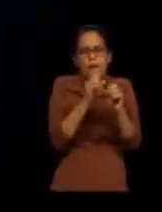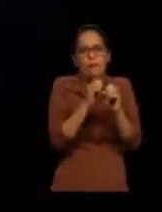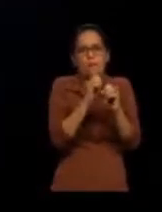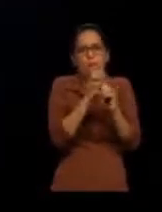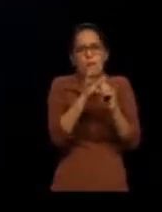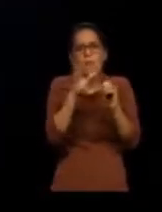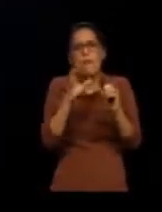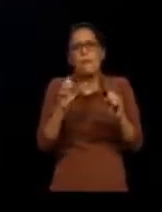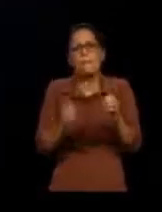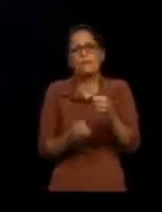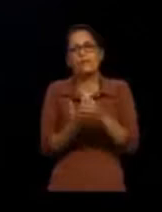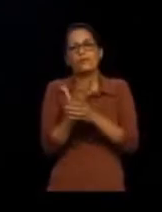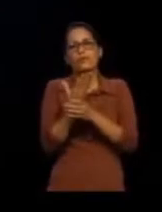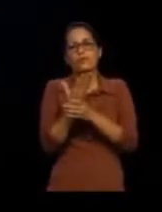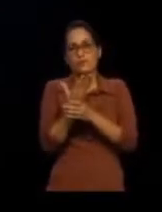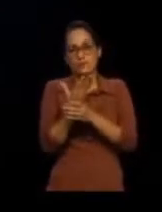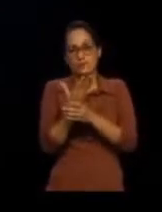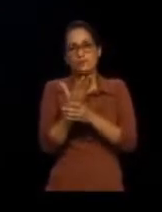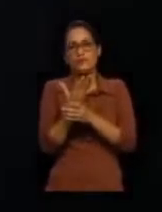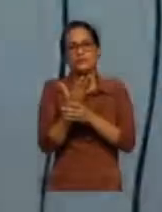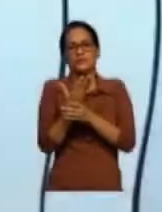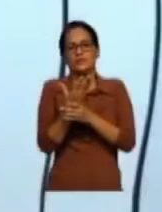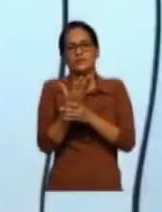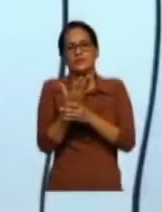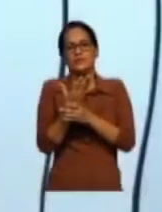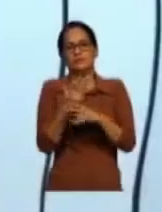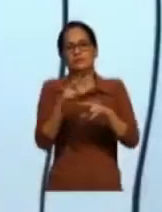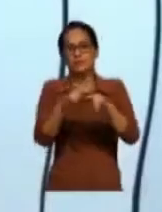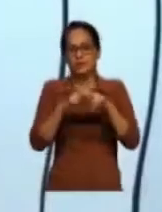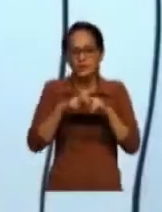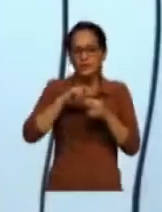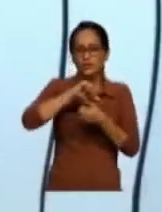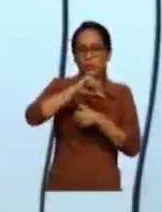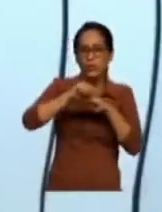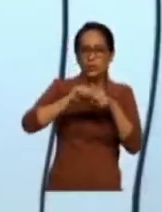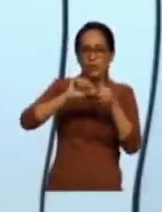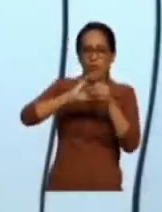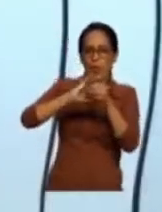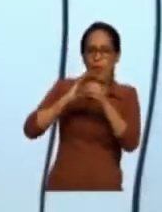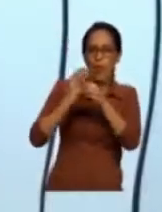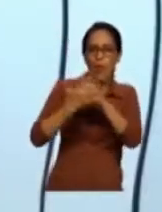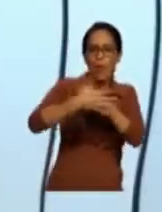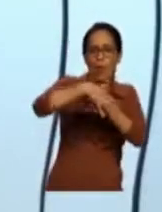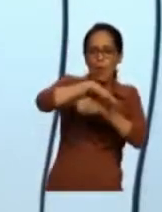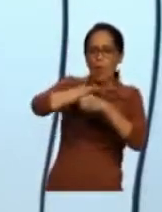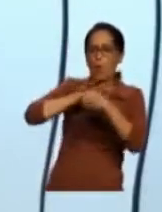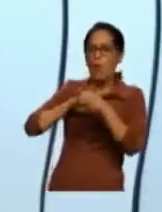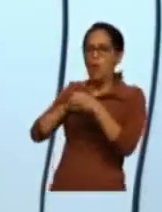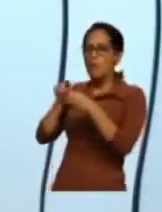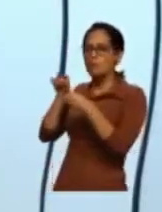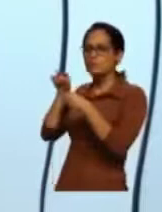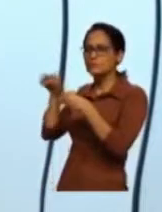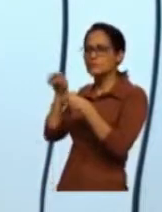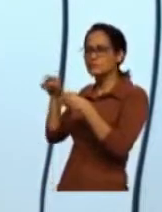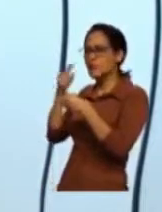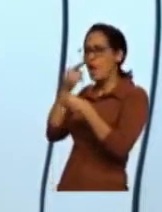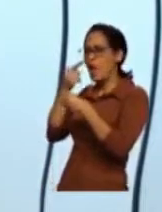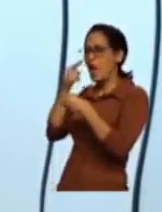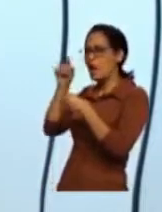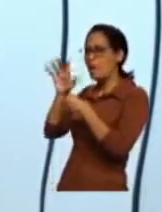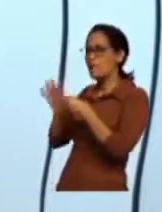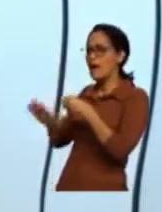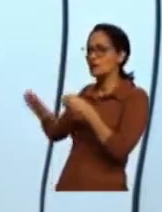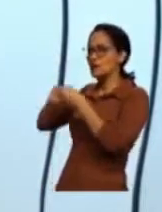vão fazer envelope viral e o capsídeo. Fez o envelope viral que vai estar aqui na borda da